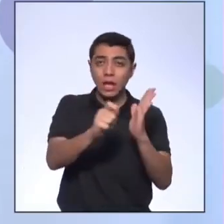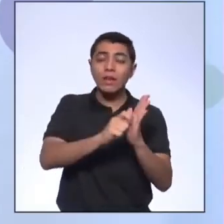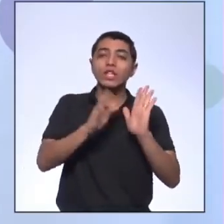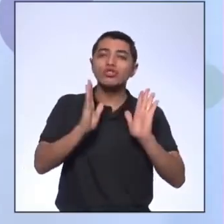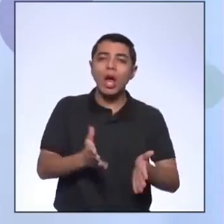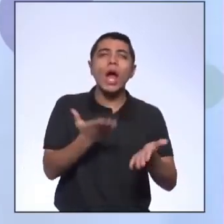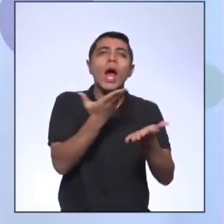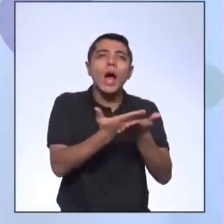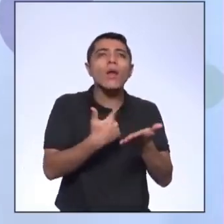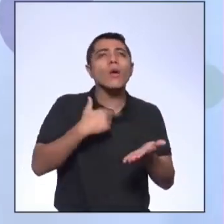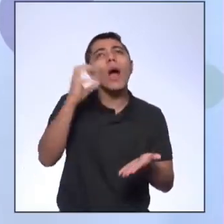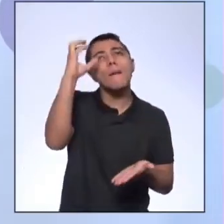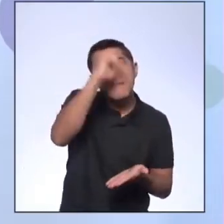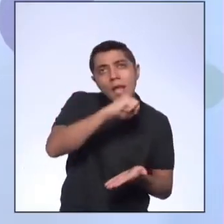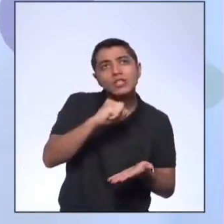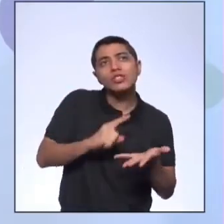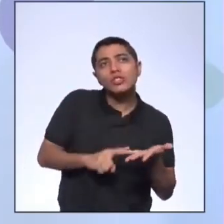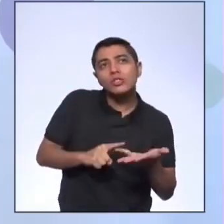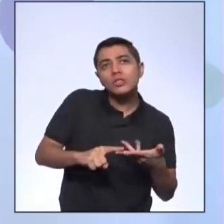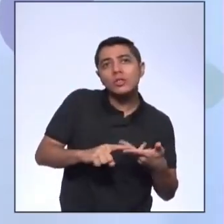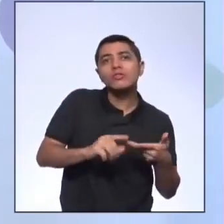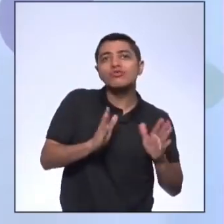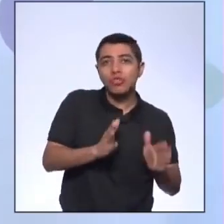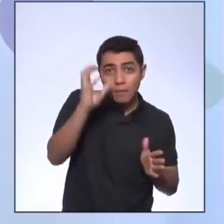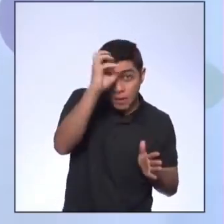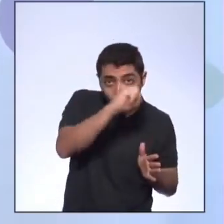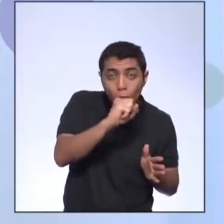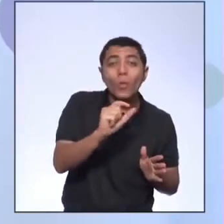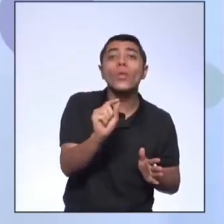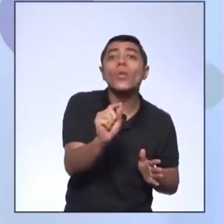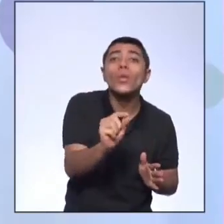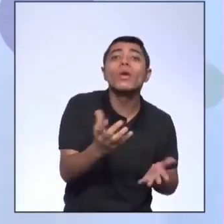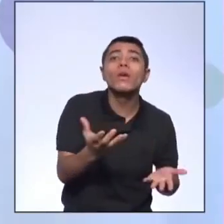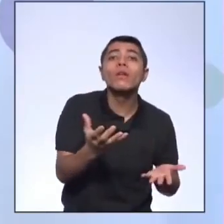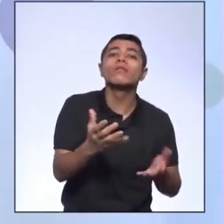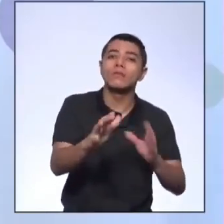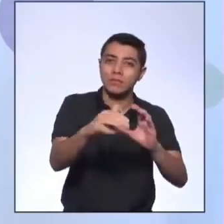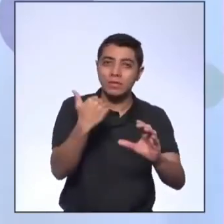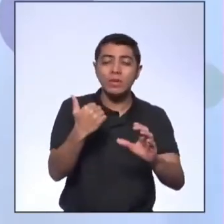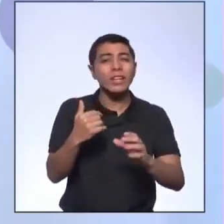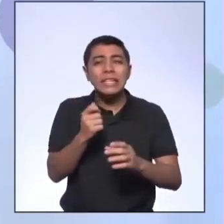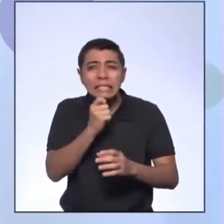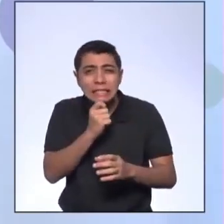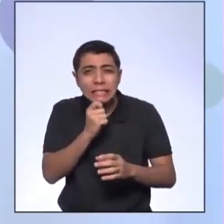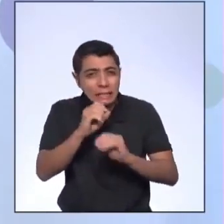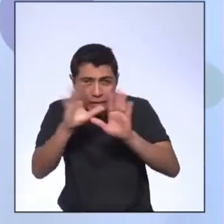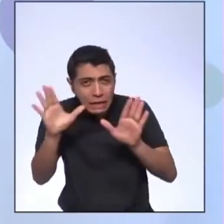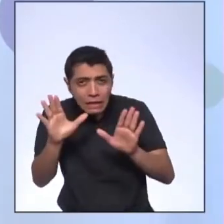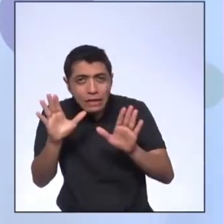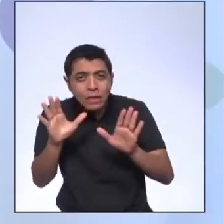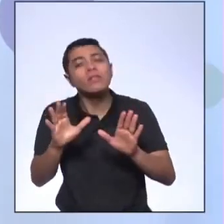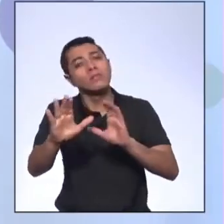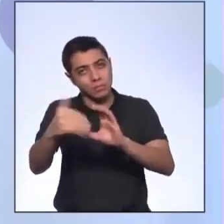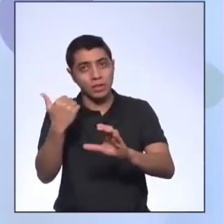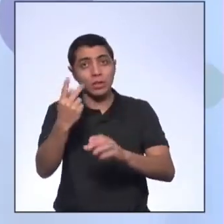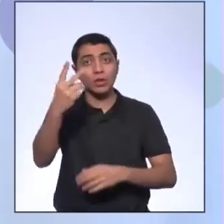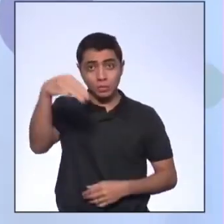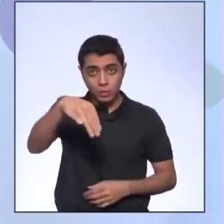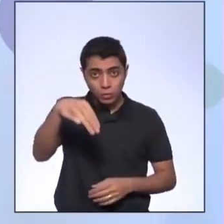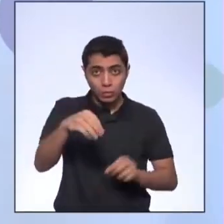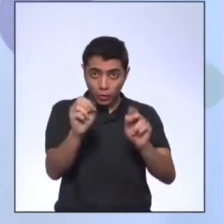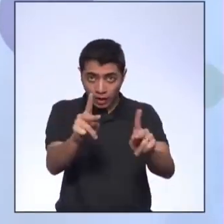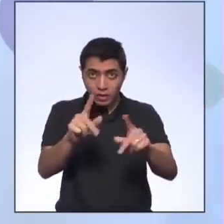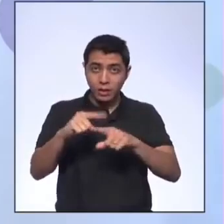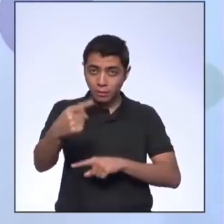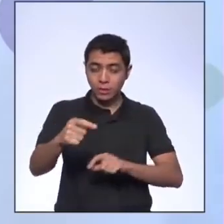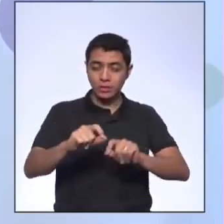da aula e aquilo que vocês ainda não ficou muito claro, que vocês gostariam de dar uma reforçada, tá bom? Escrevam em 2 minutinhos para a gente, nós